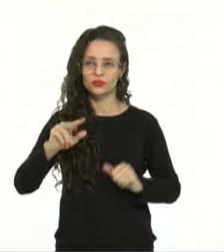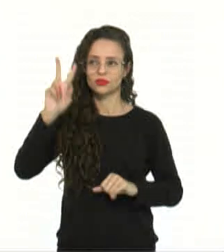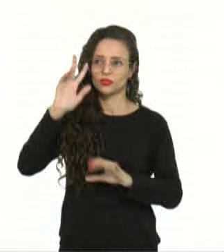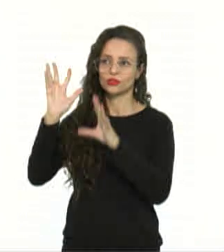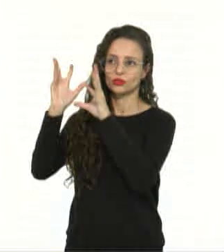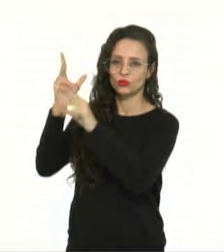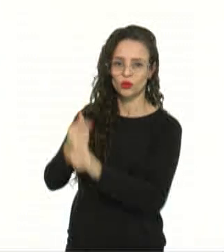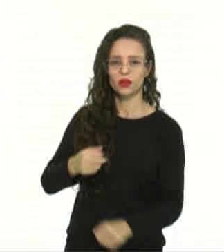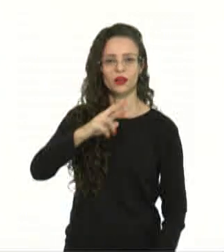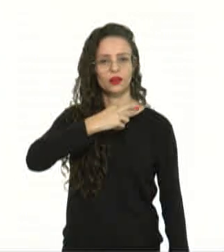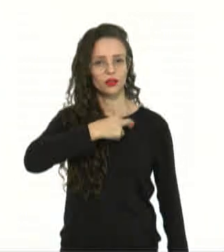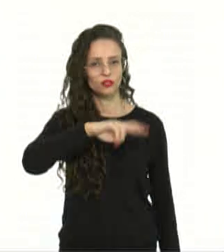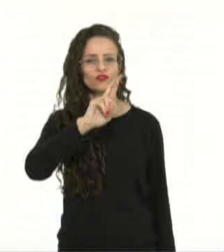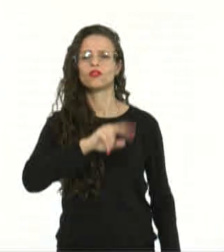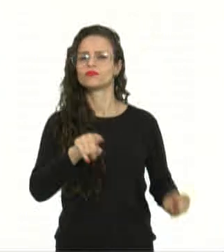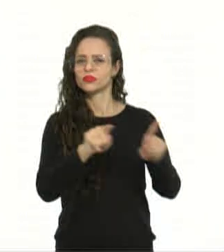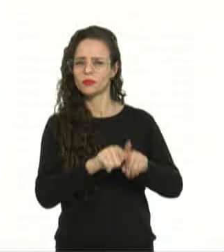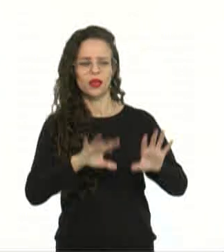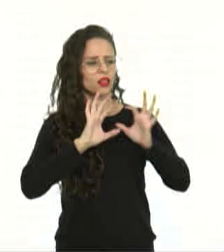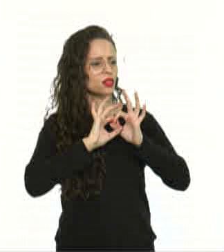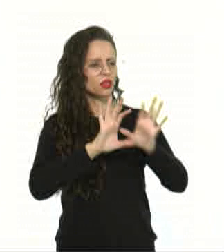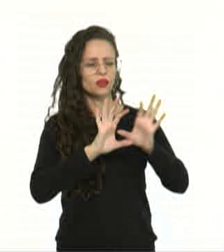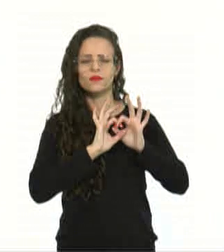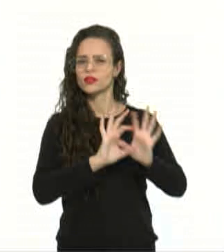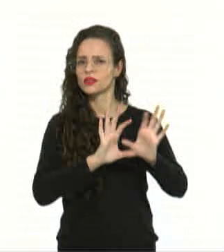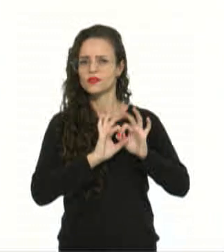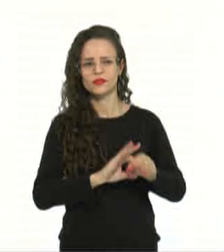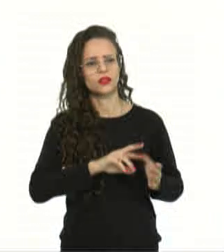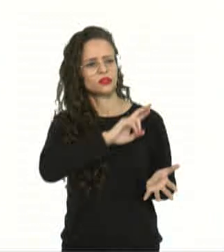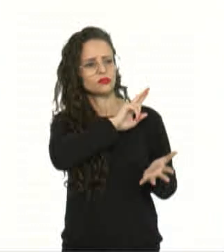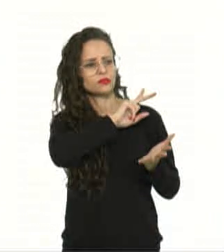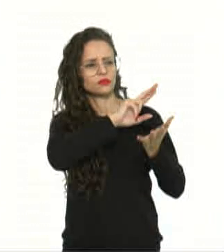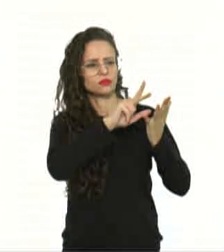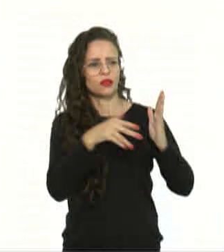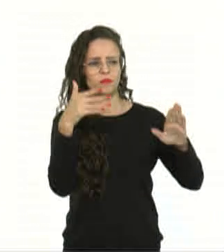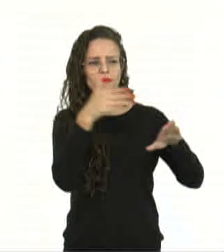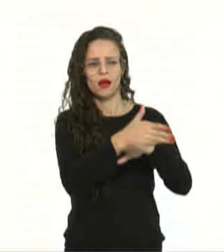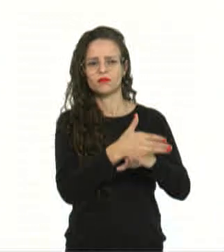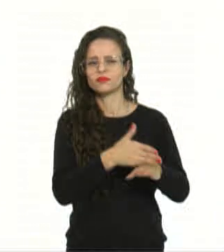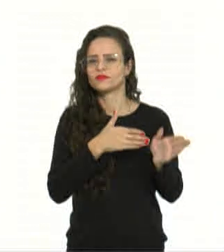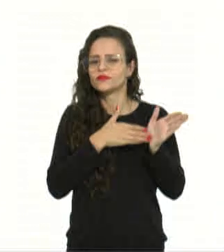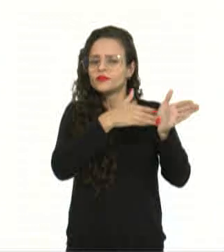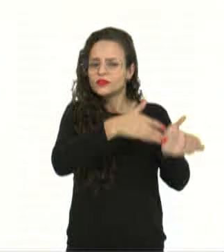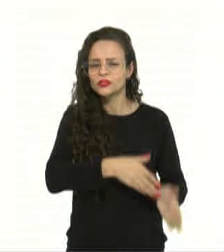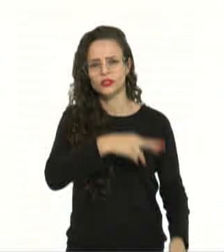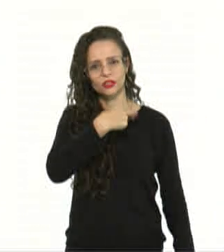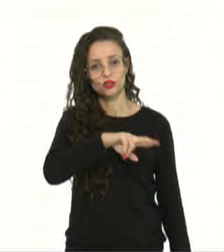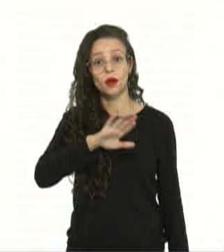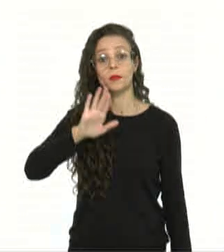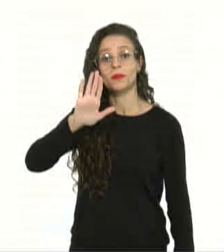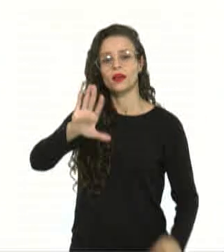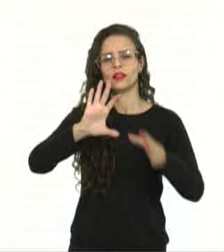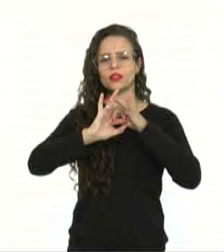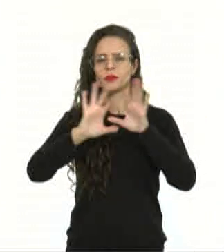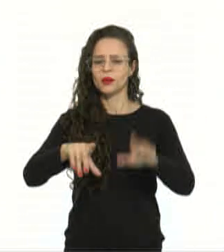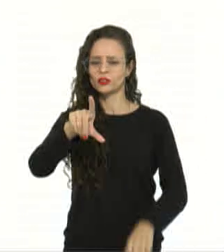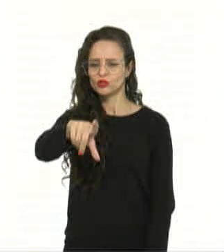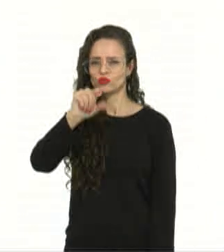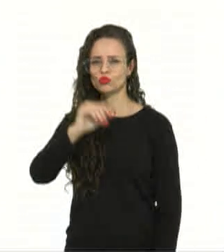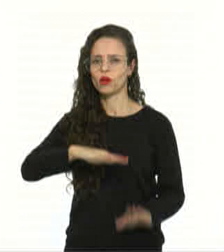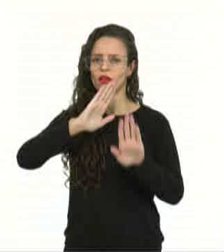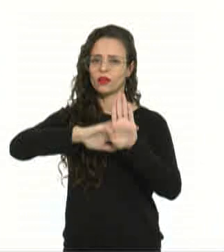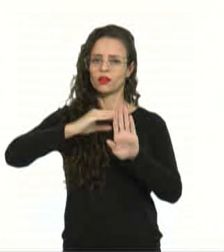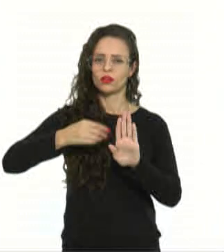da religião, são livres para entrar em qualquer uma das inúmeras seitas. Mas a liberdade de escolha da